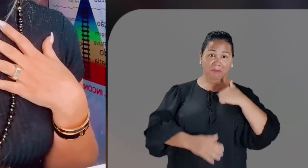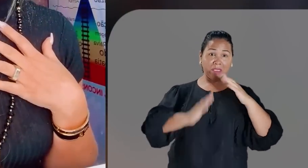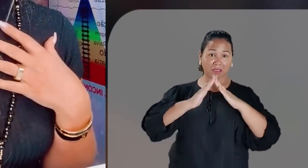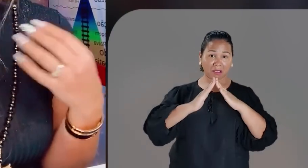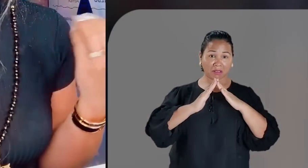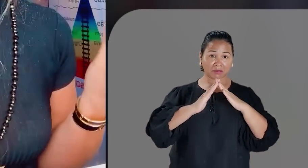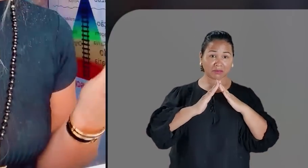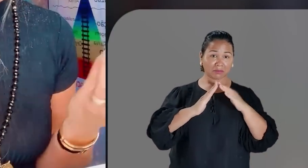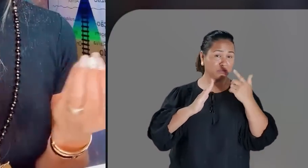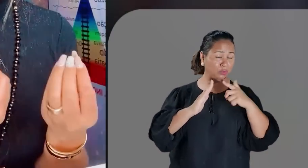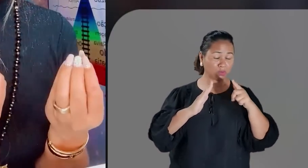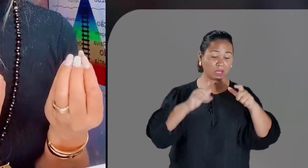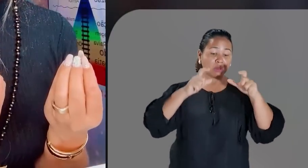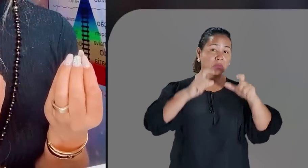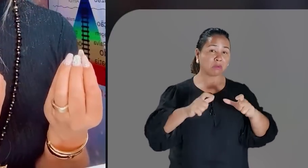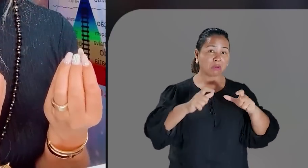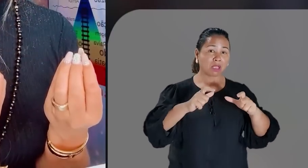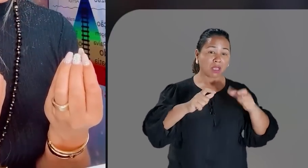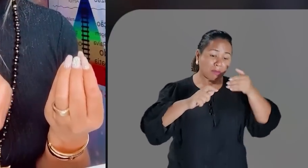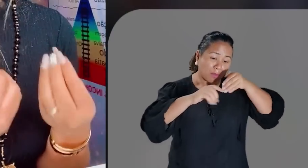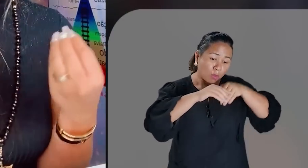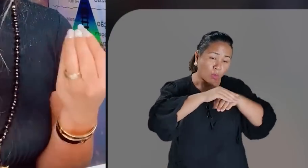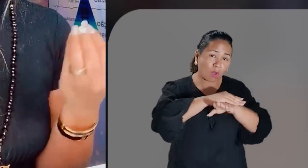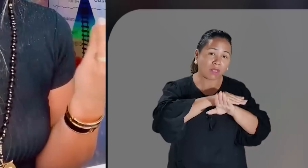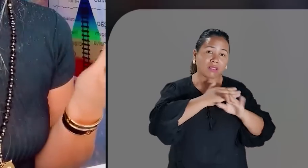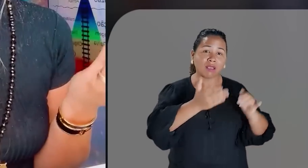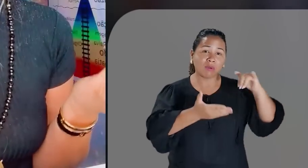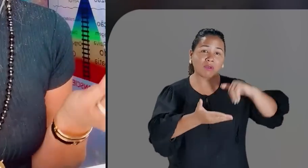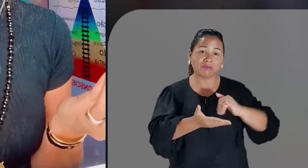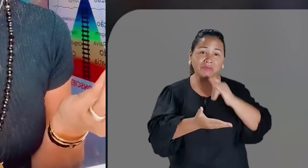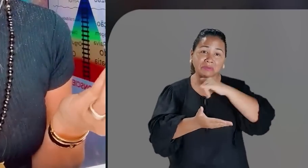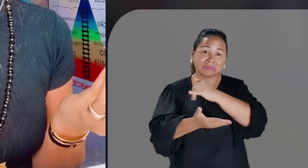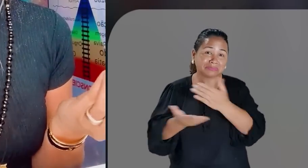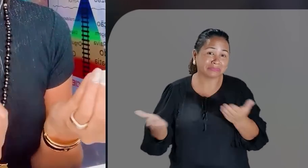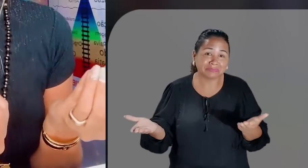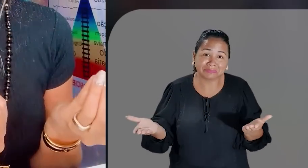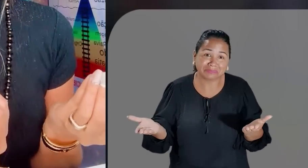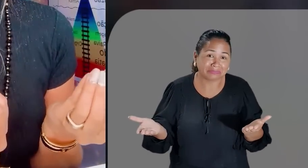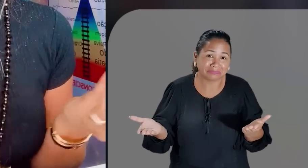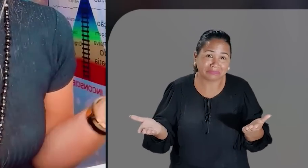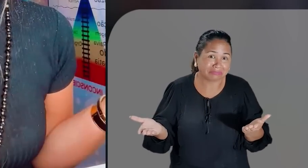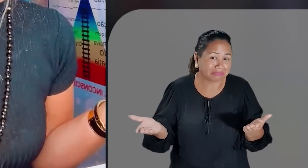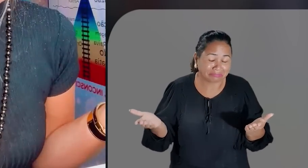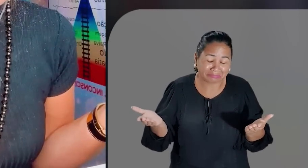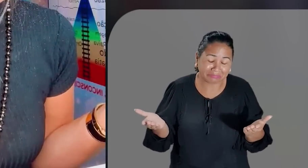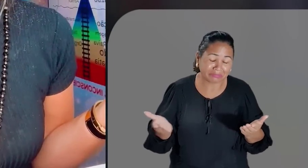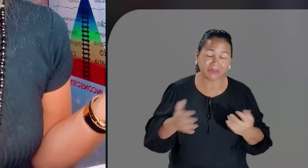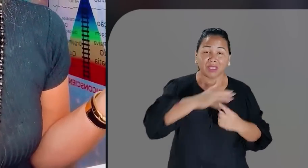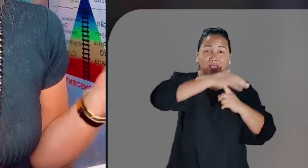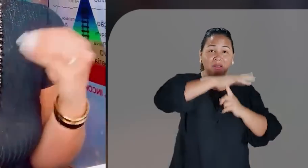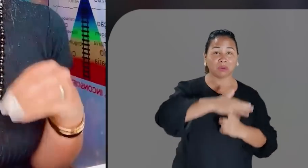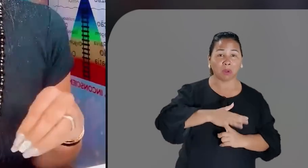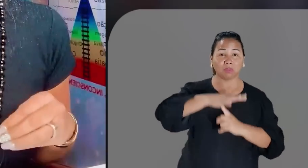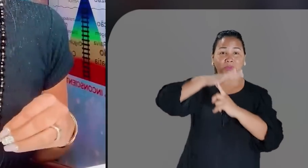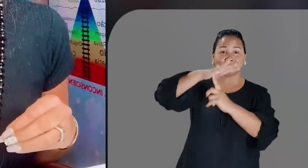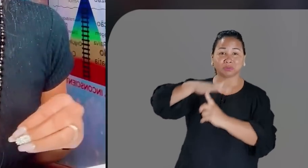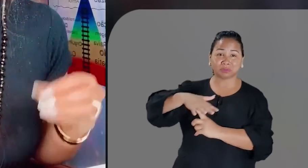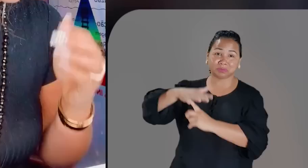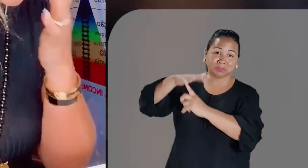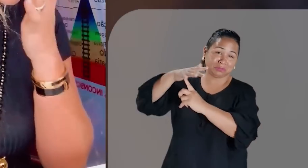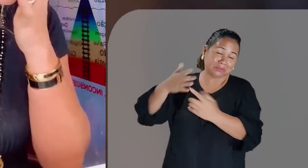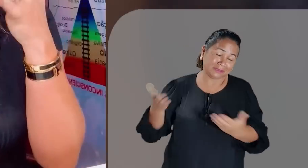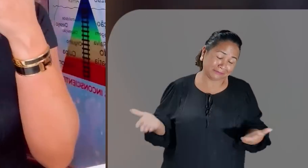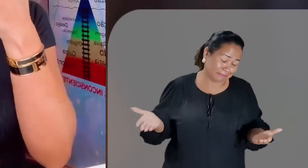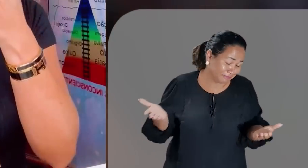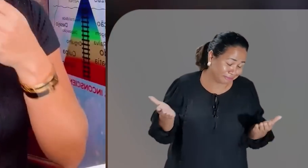em que garagem? Nem cabe na minha garagem, gente. Eu não tenho nem garagem pro meu avião. Eu não tenho nem heliporto. Heliporto é pro